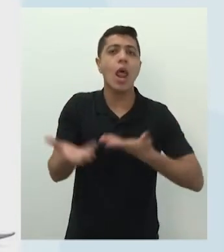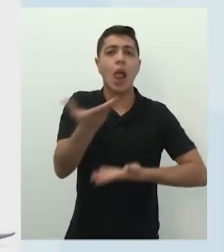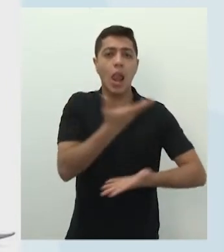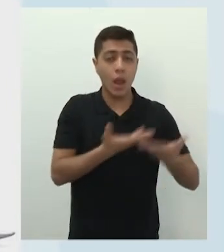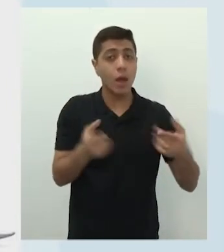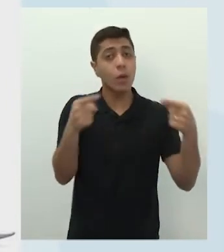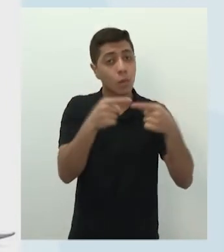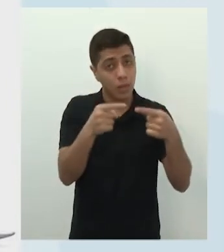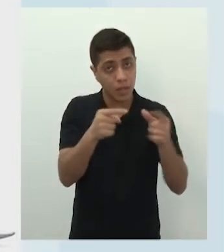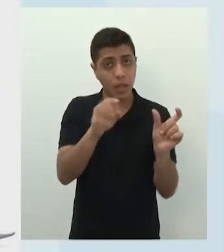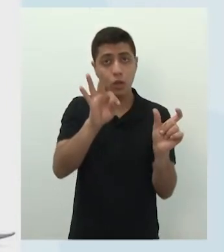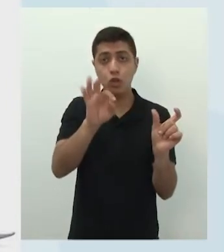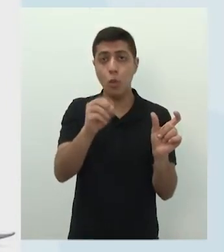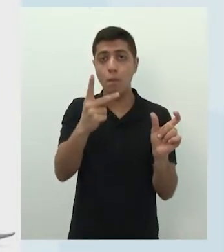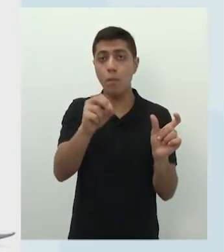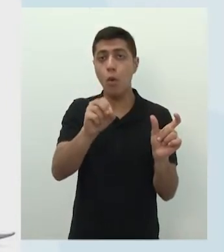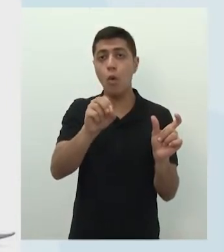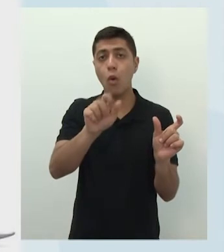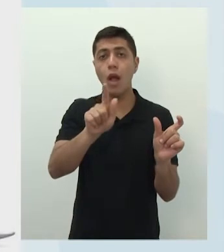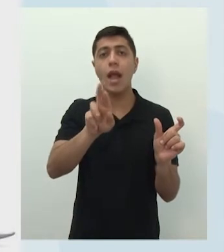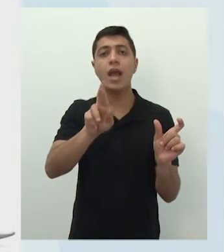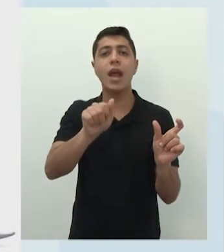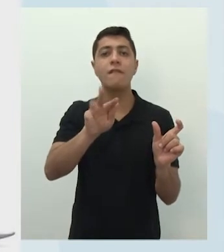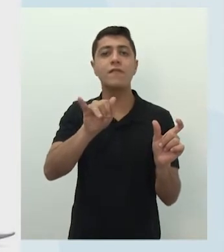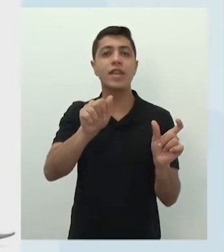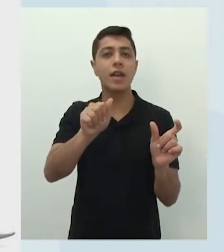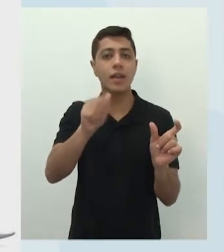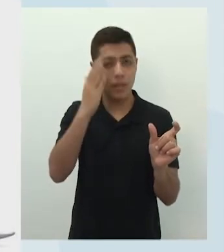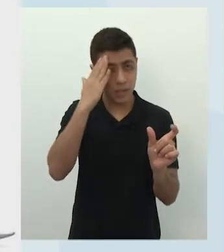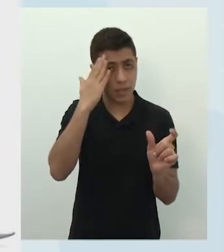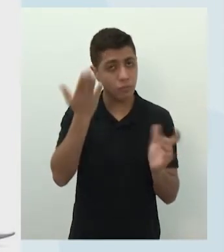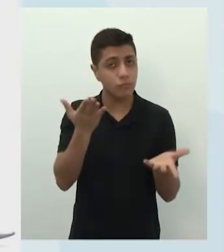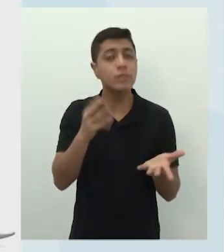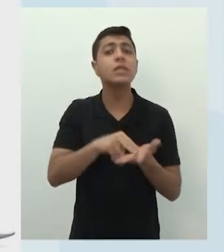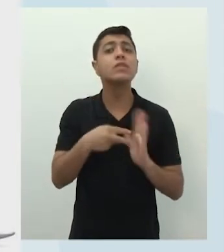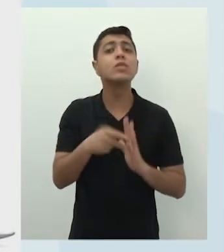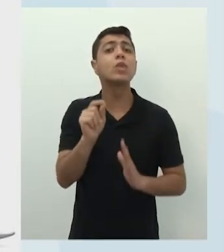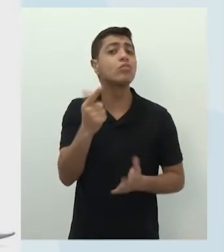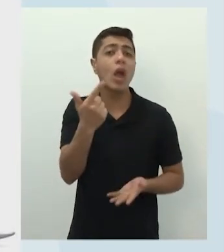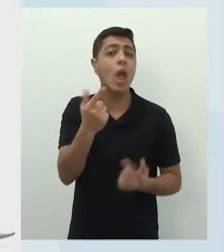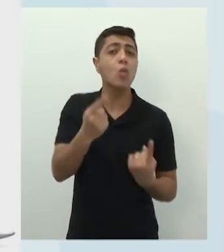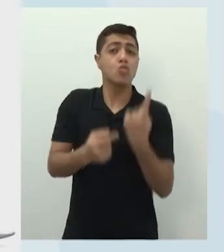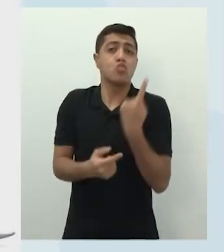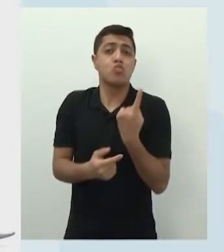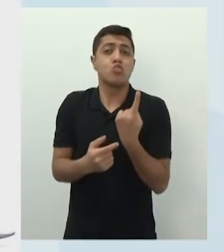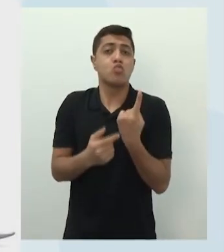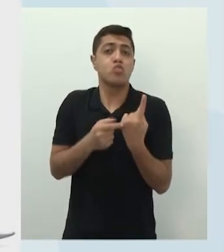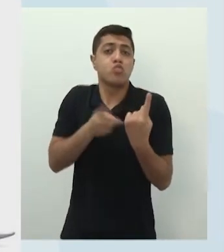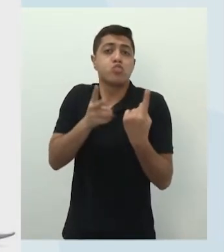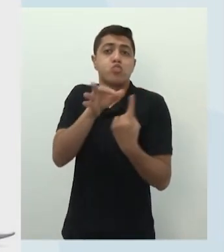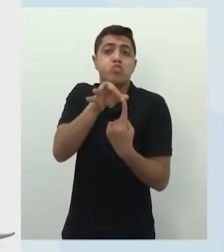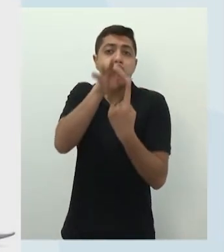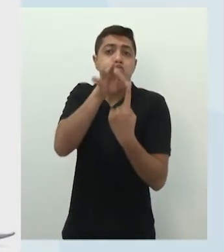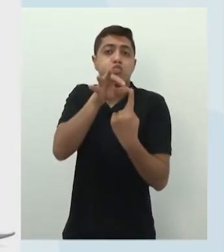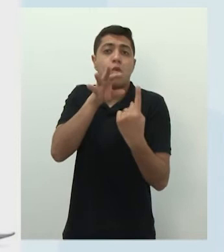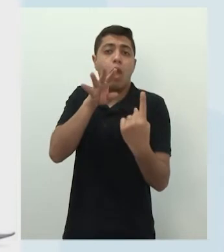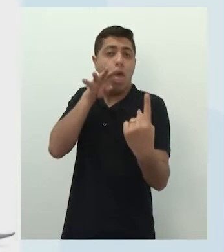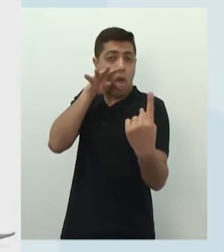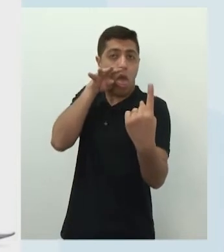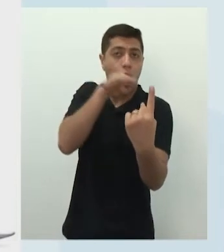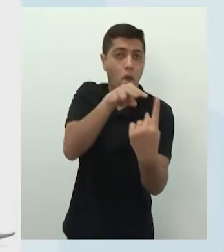topografia, né, que a gente pode chamar dessa maneira, aonde não existe o centro. Veja, esse modelo de ter o